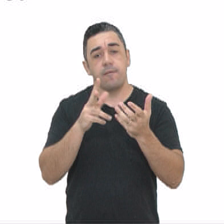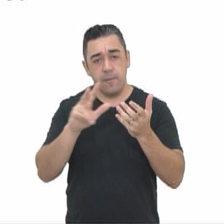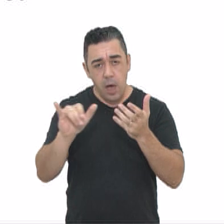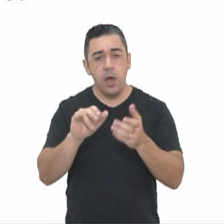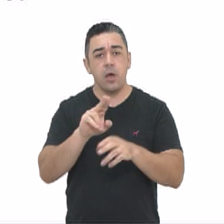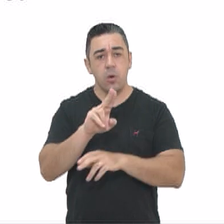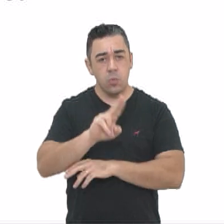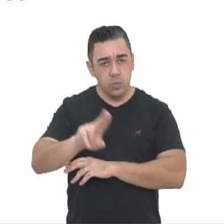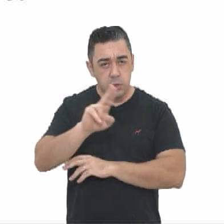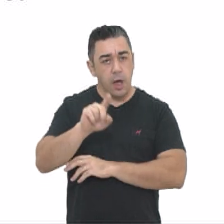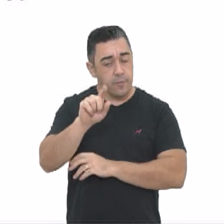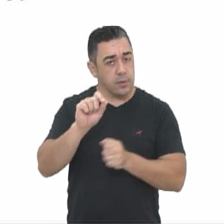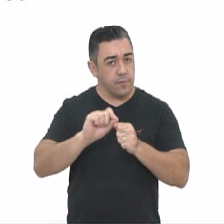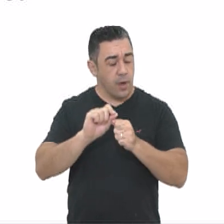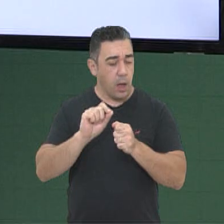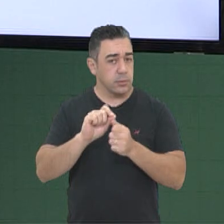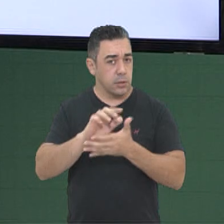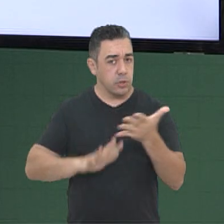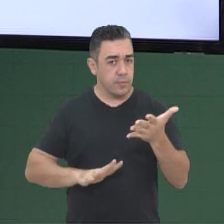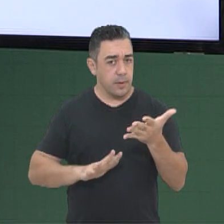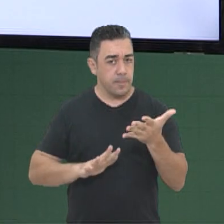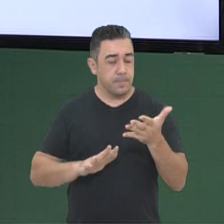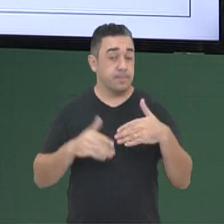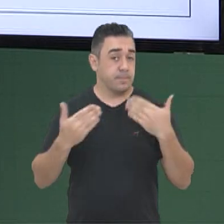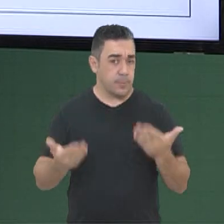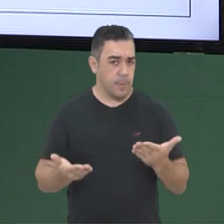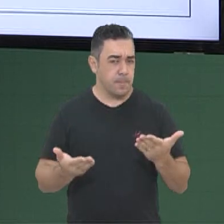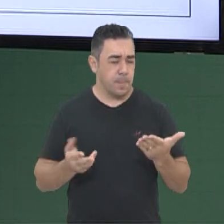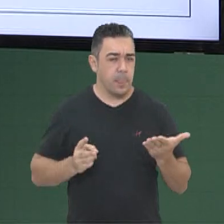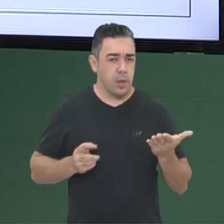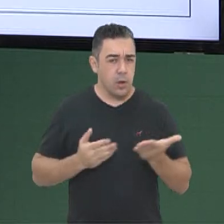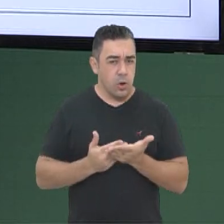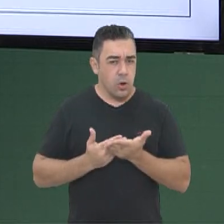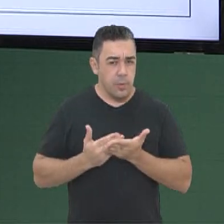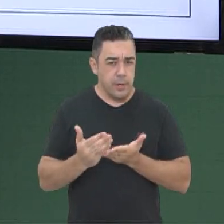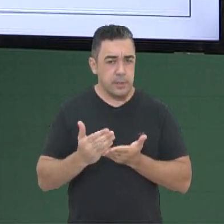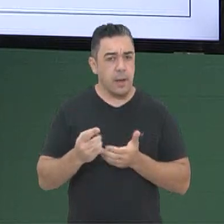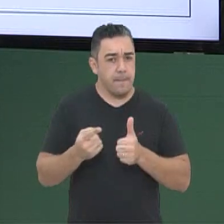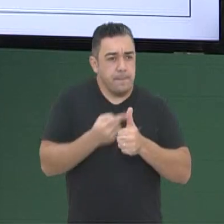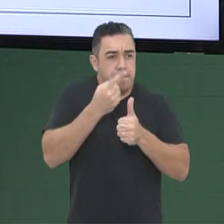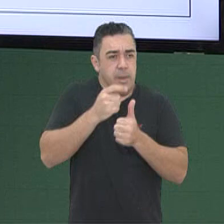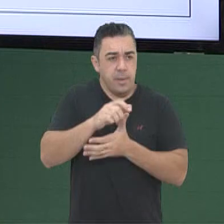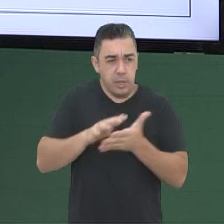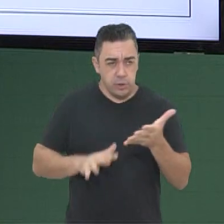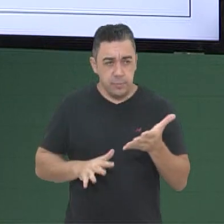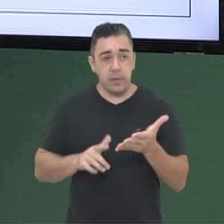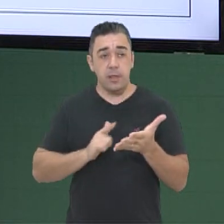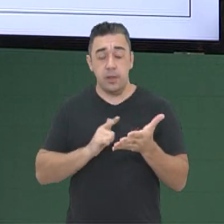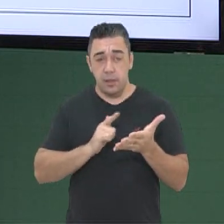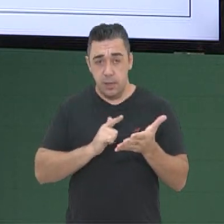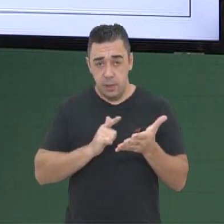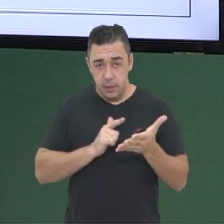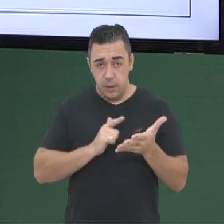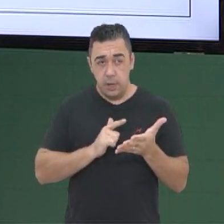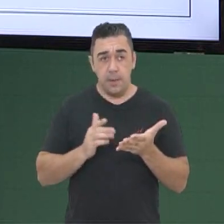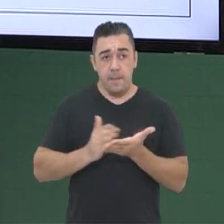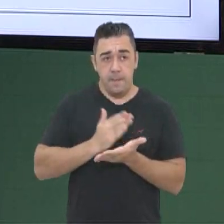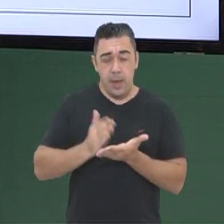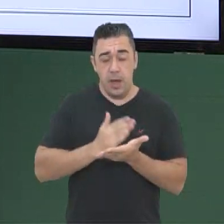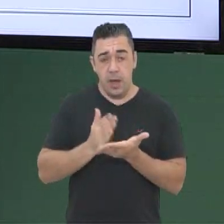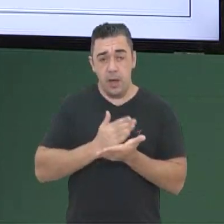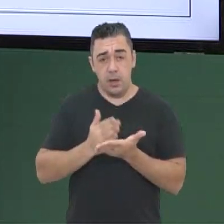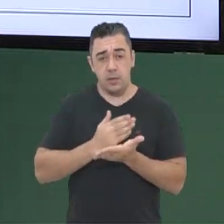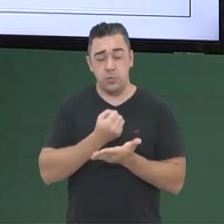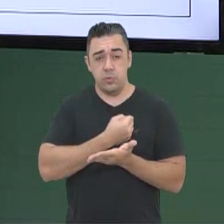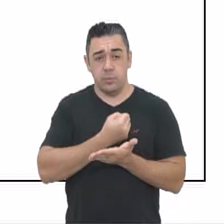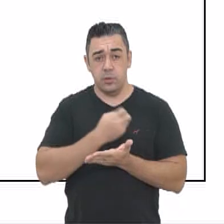exercício e aplica, ok? Bom, vamos começar aqui com esse primeiro exercício, ele está na página